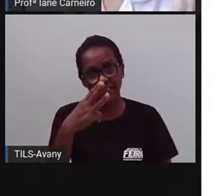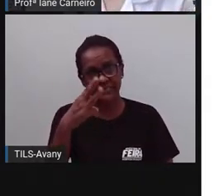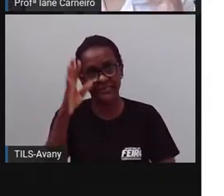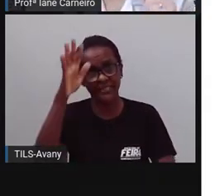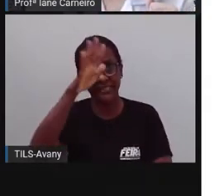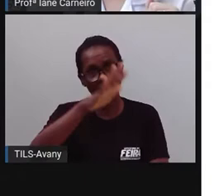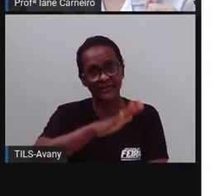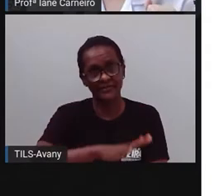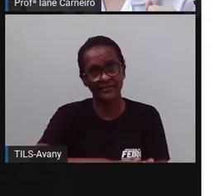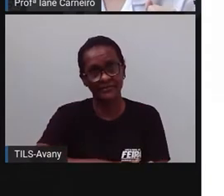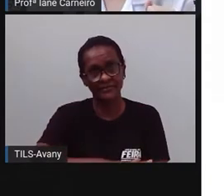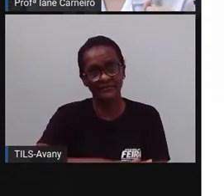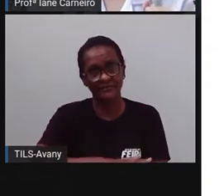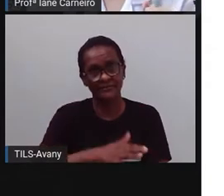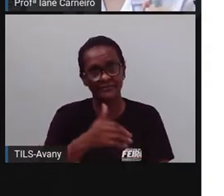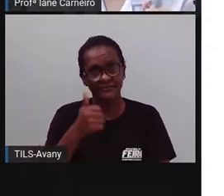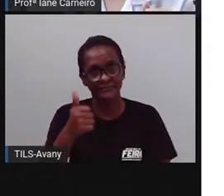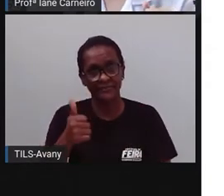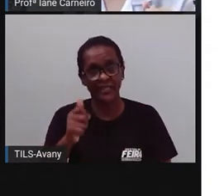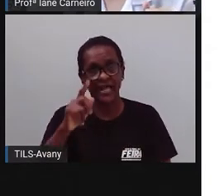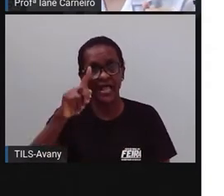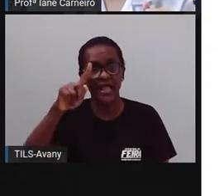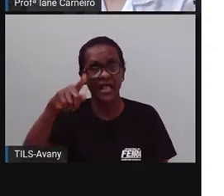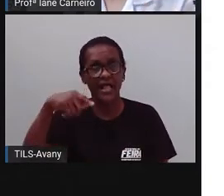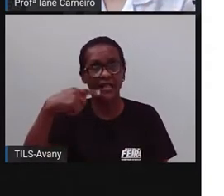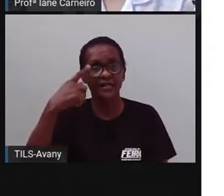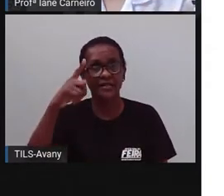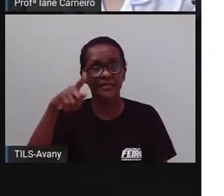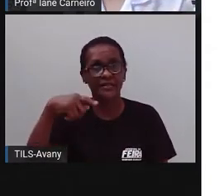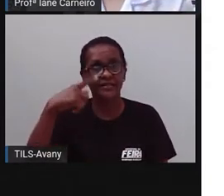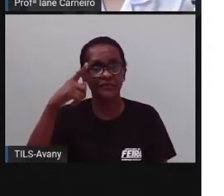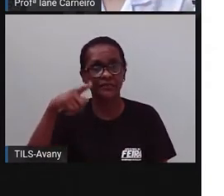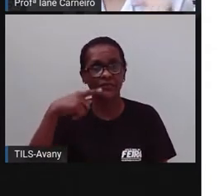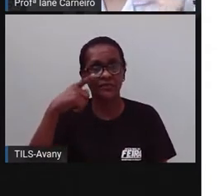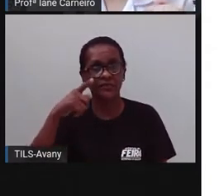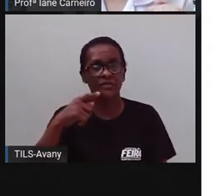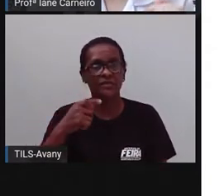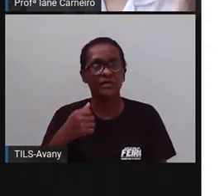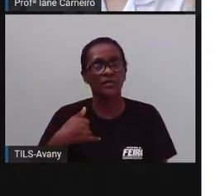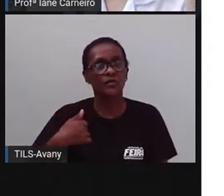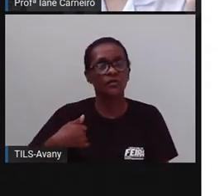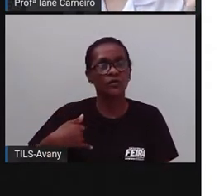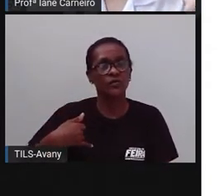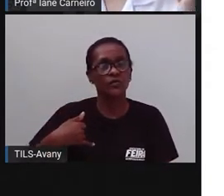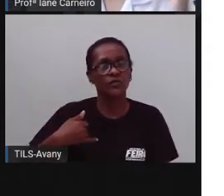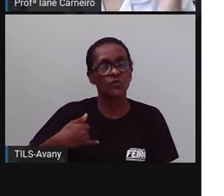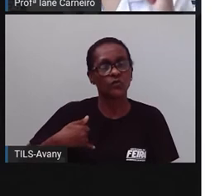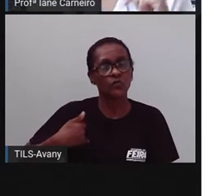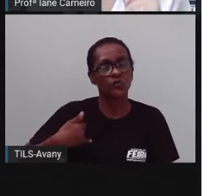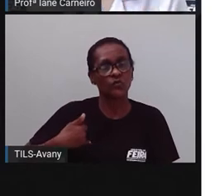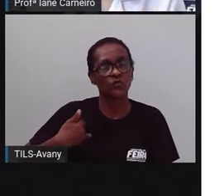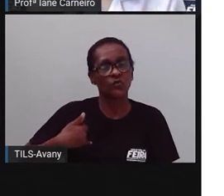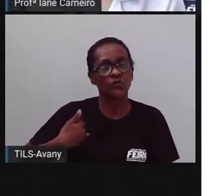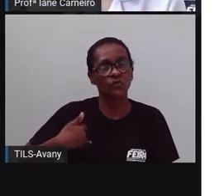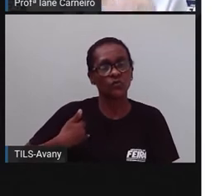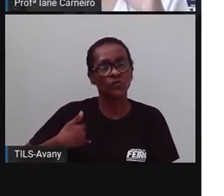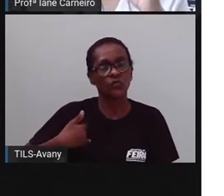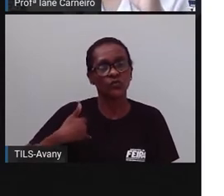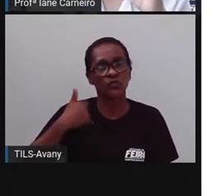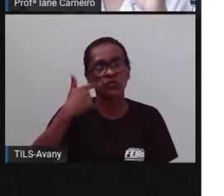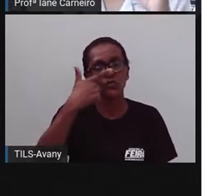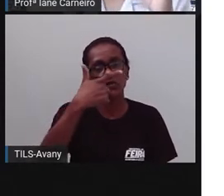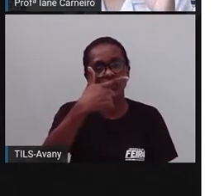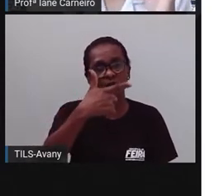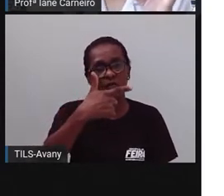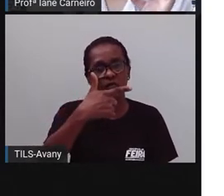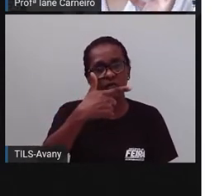aí seguindo no convite de Maria Eduarda a gente vê aqui outro número o número 22 anos